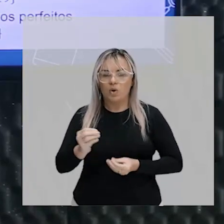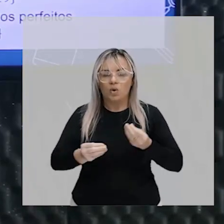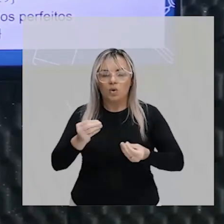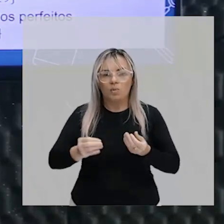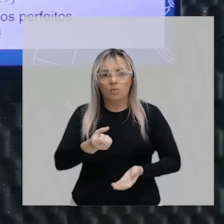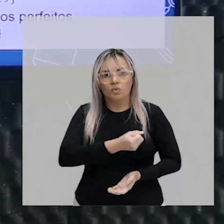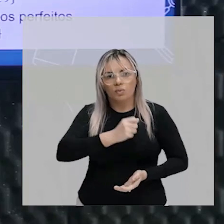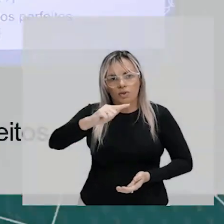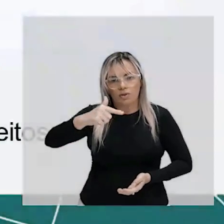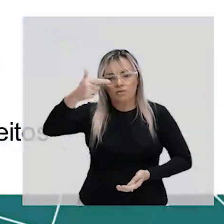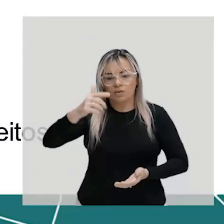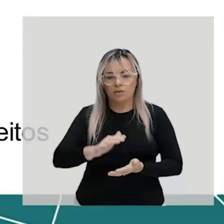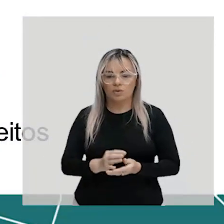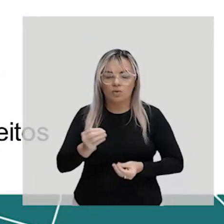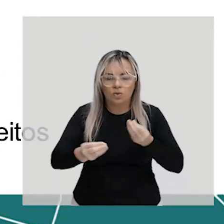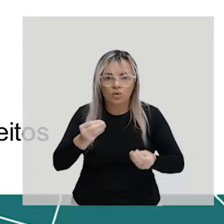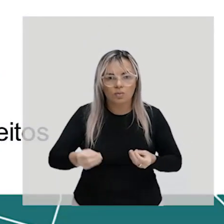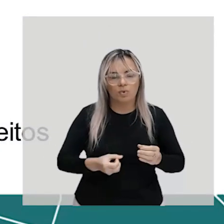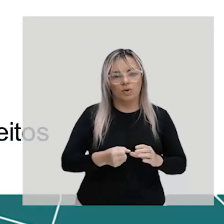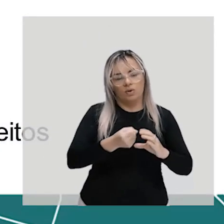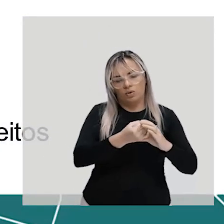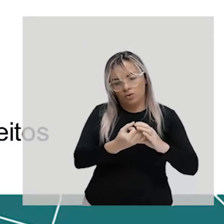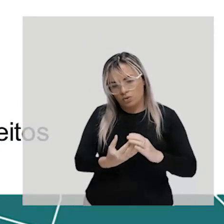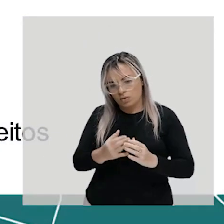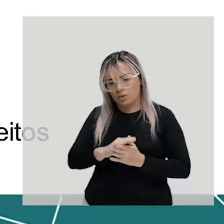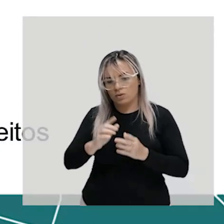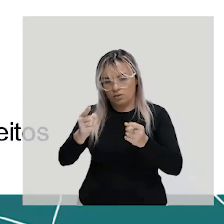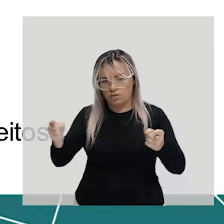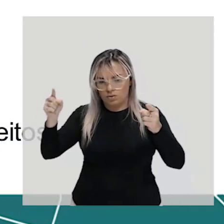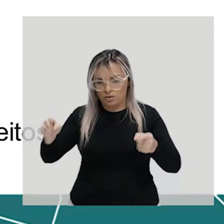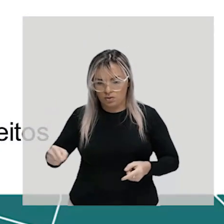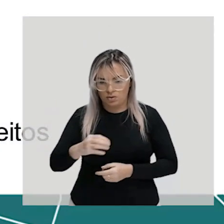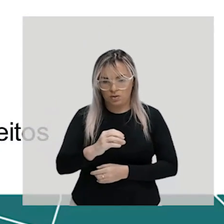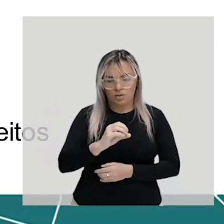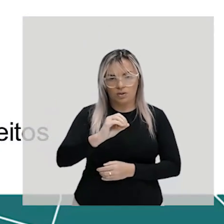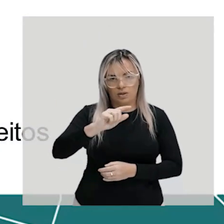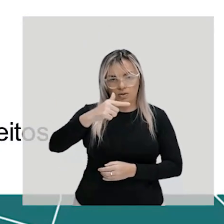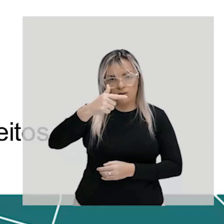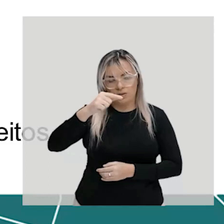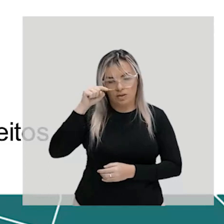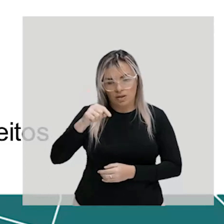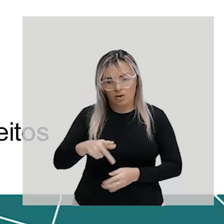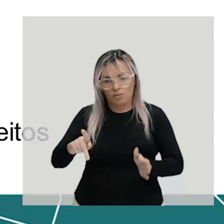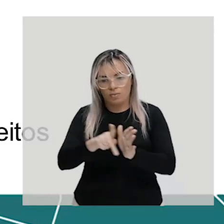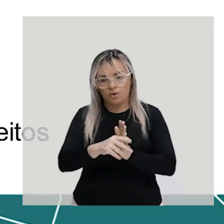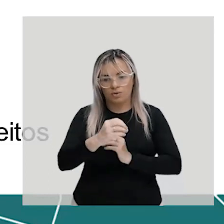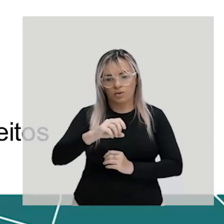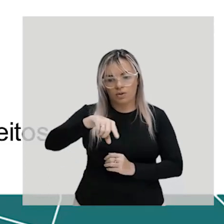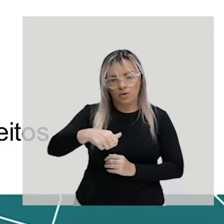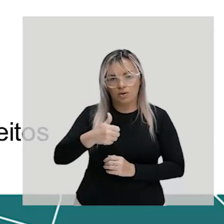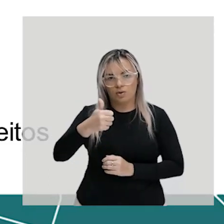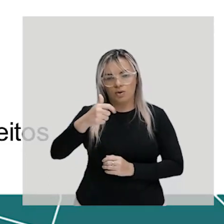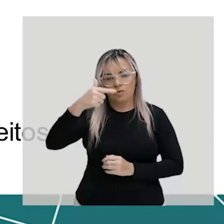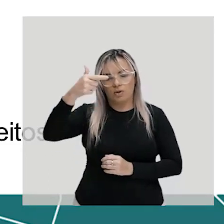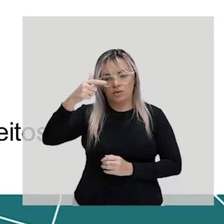olha só 0 ao quadrado próprio zero um ao quadrado próprio 1 2 ao quadrado 4 3 ao